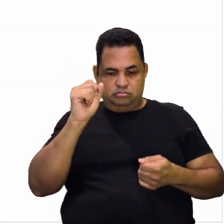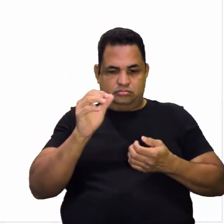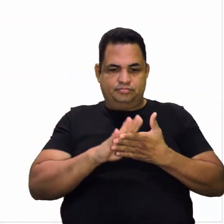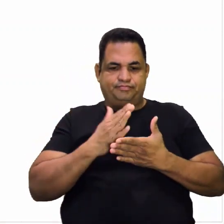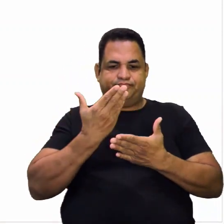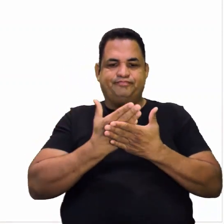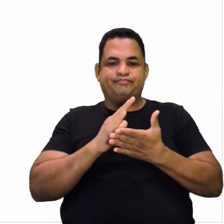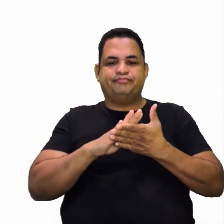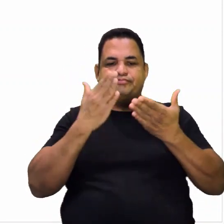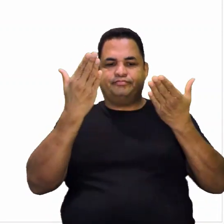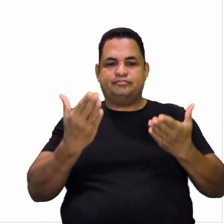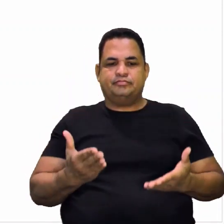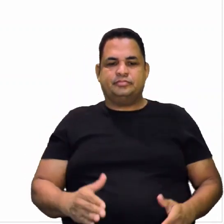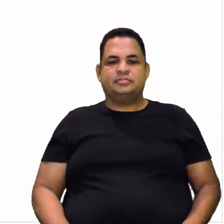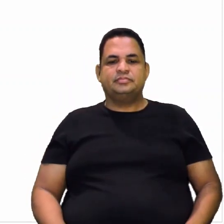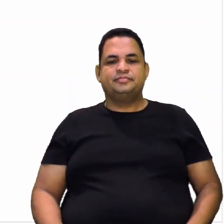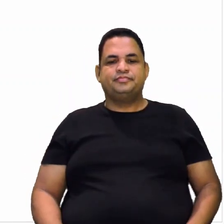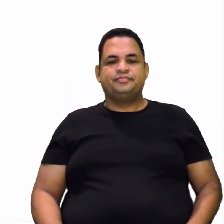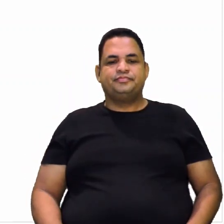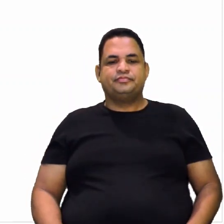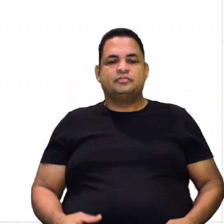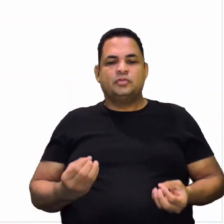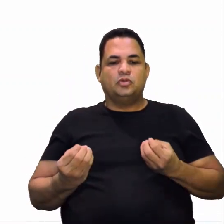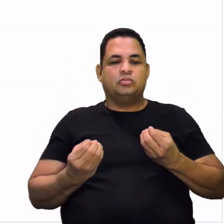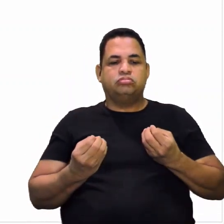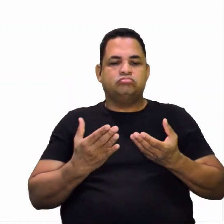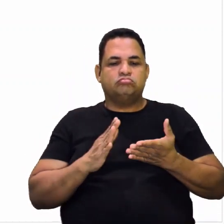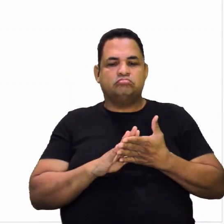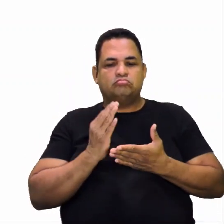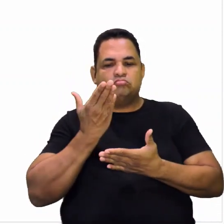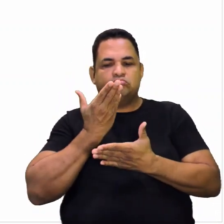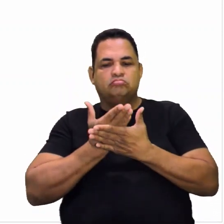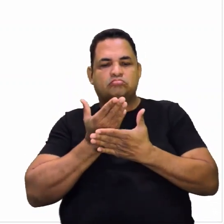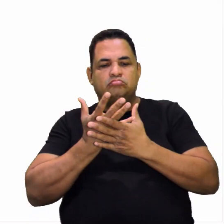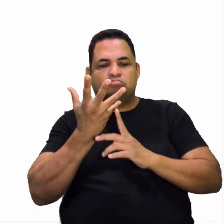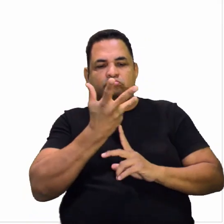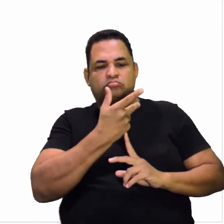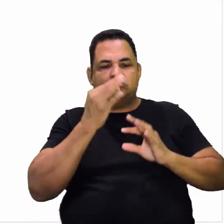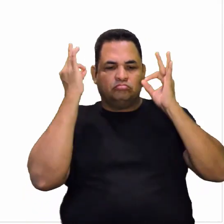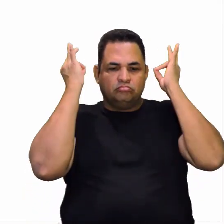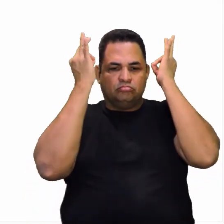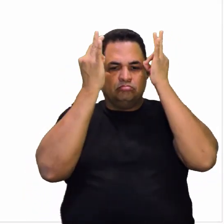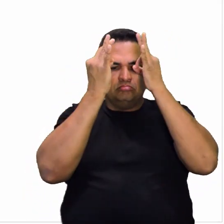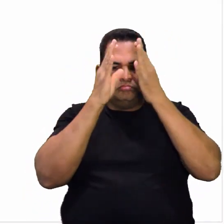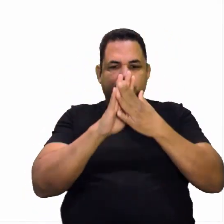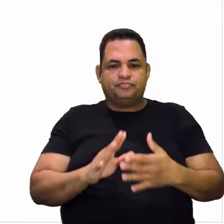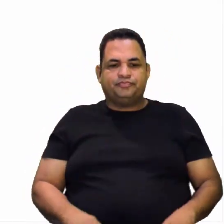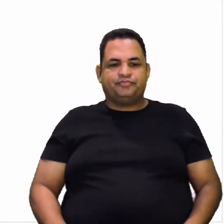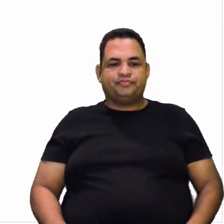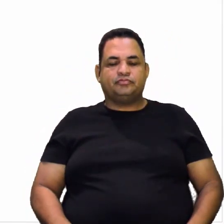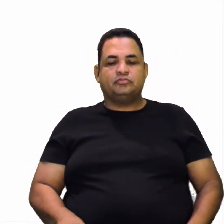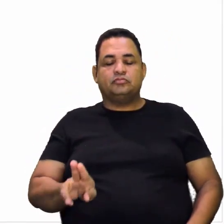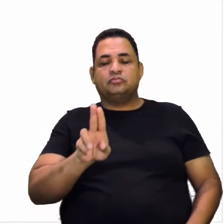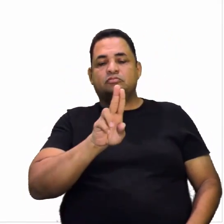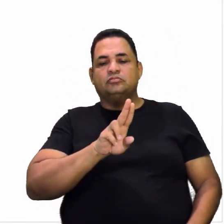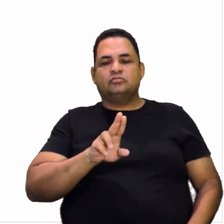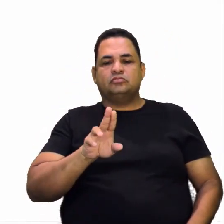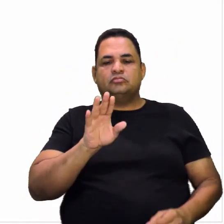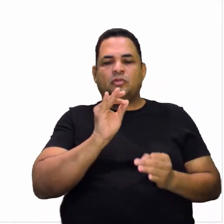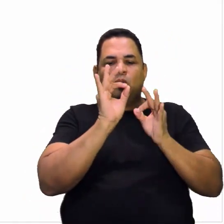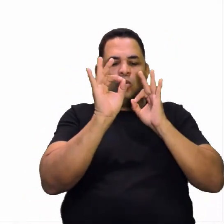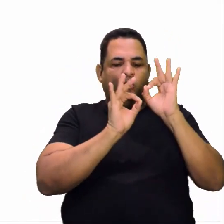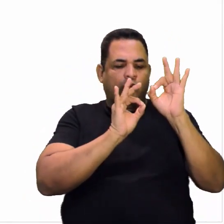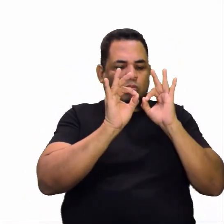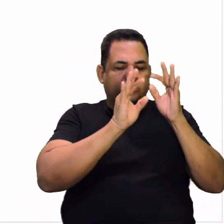interpretando ali. Uma das formas de se estudar a arte grega se dá por meio dos